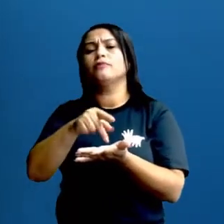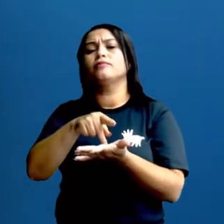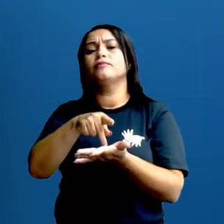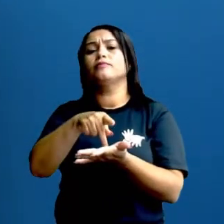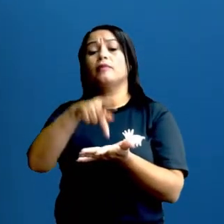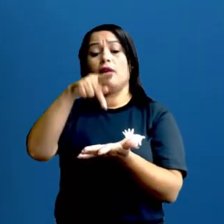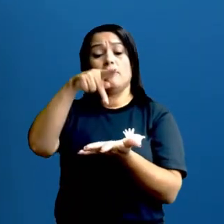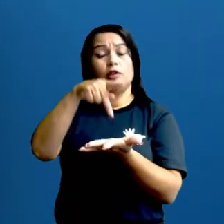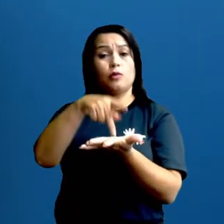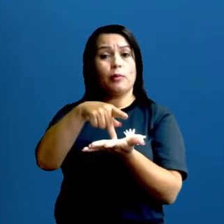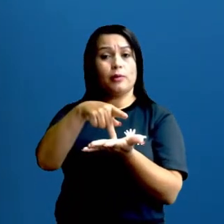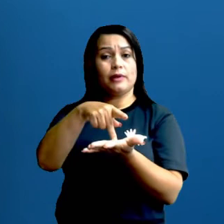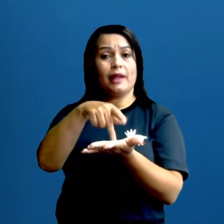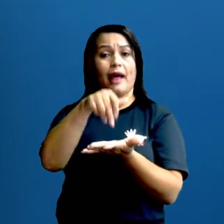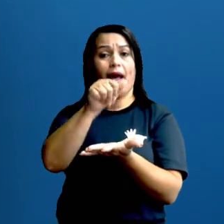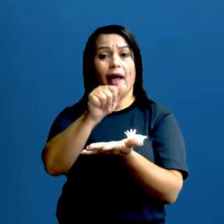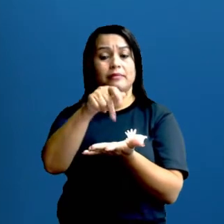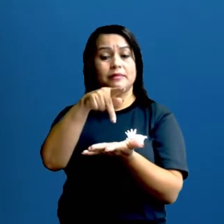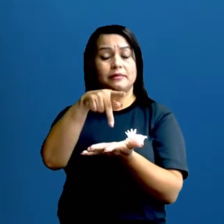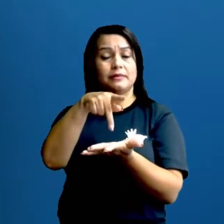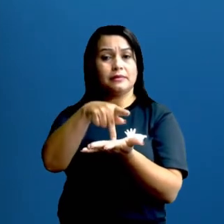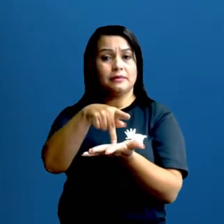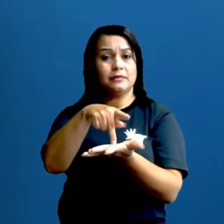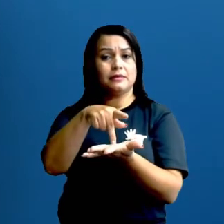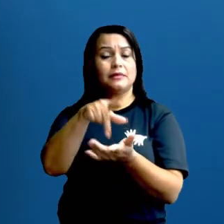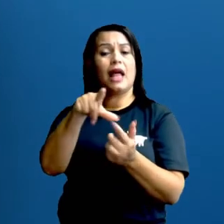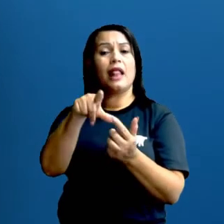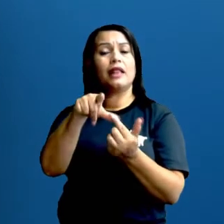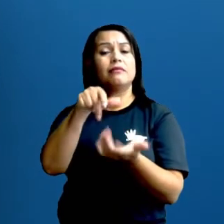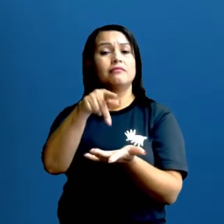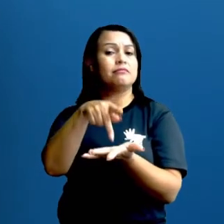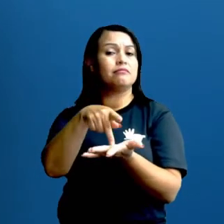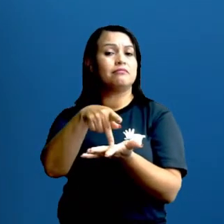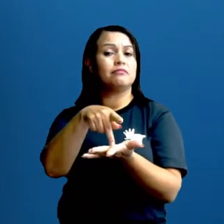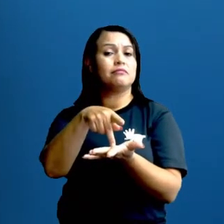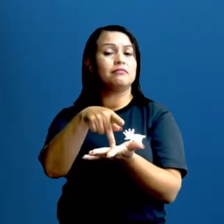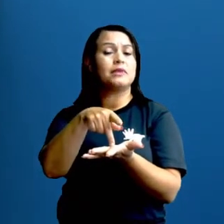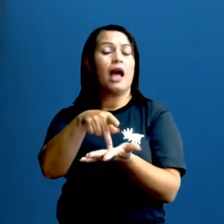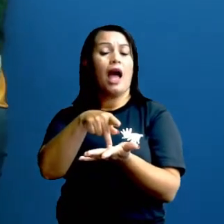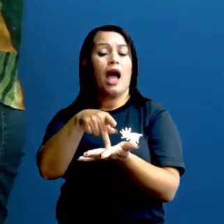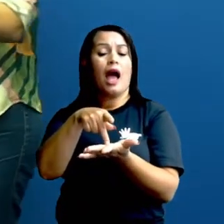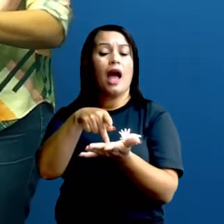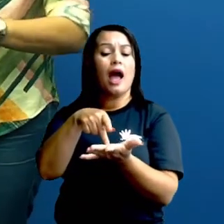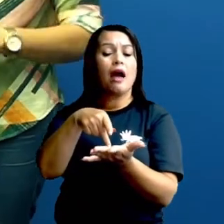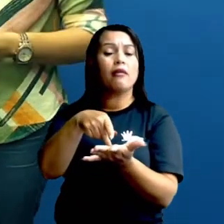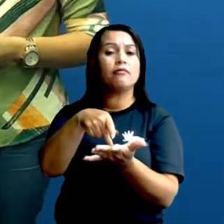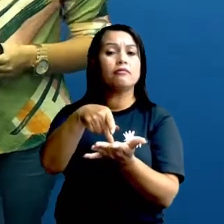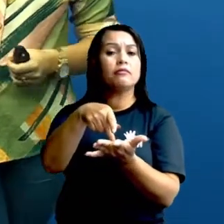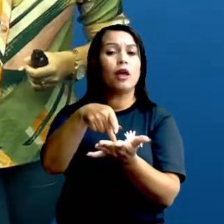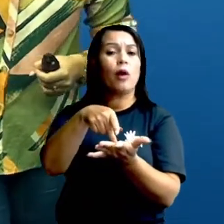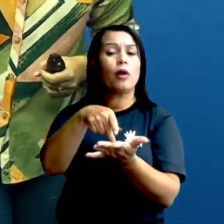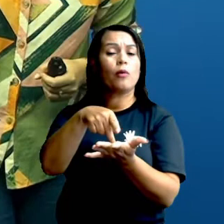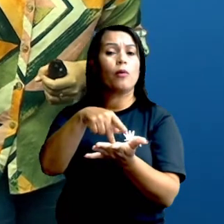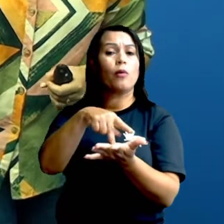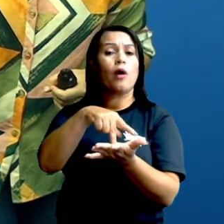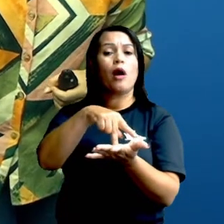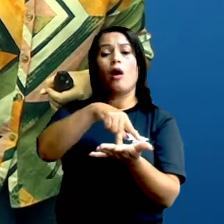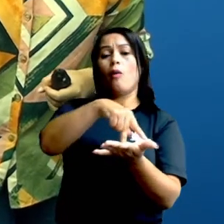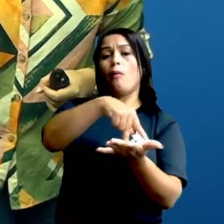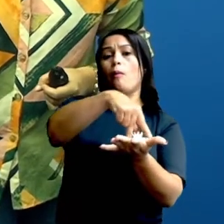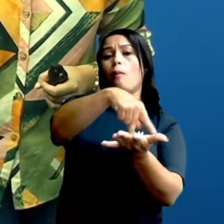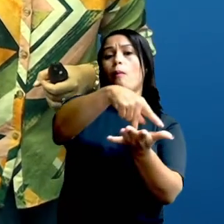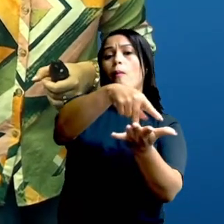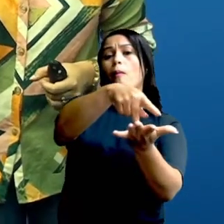Fique sua conta ao abrir o que eu passo um alô que a metade nós traçamos fazendo meio arco com a